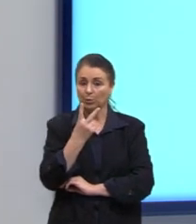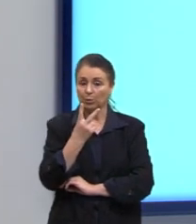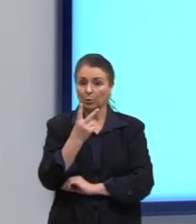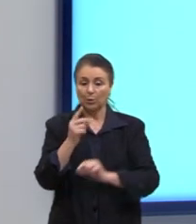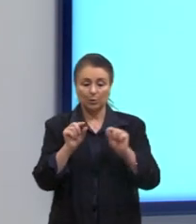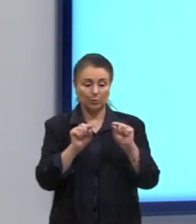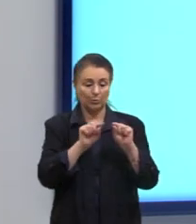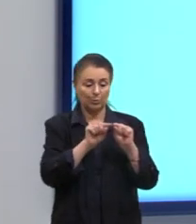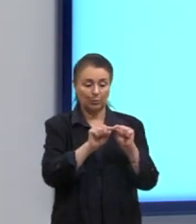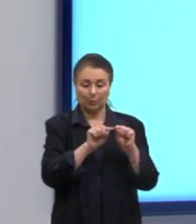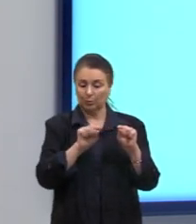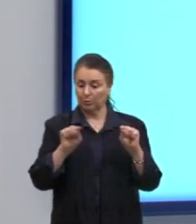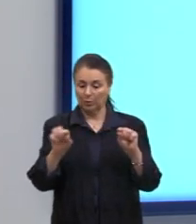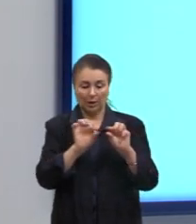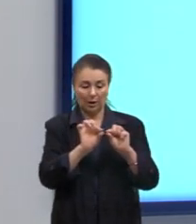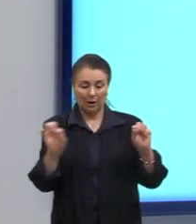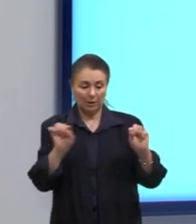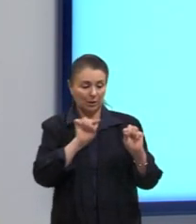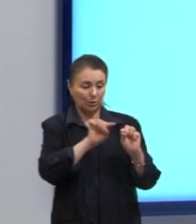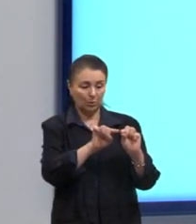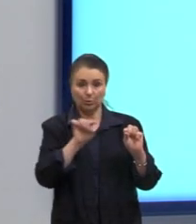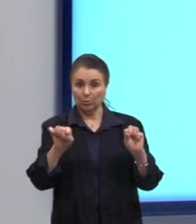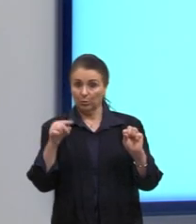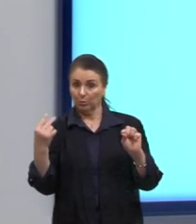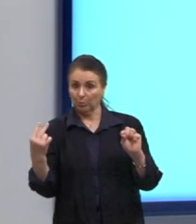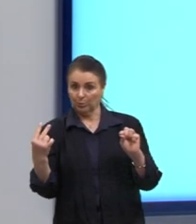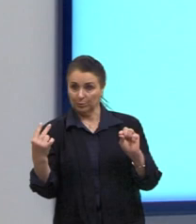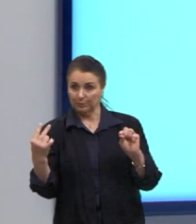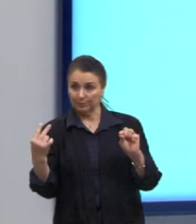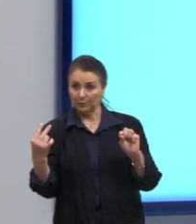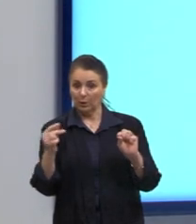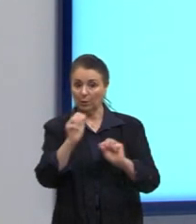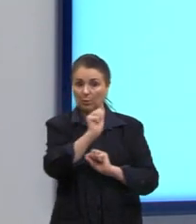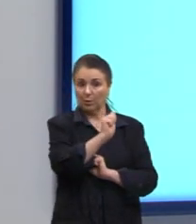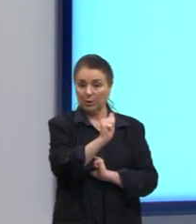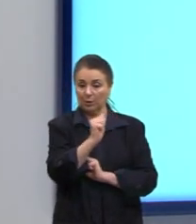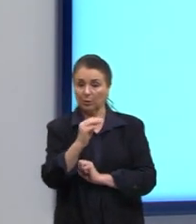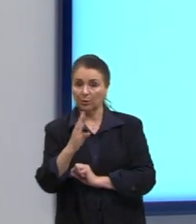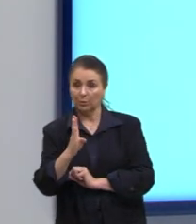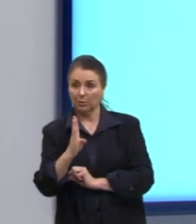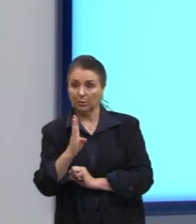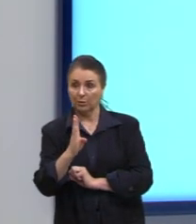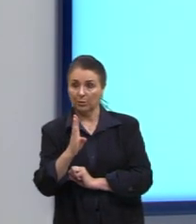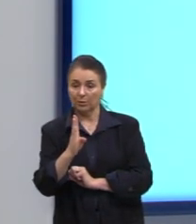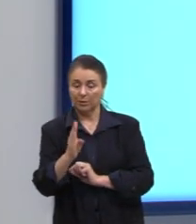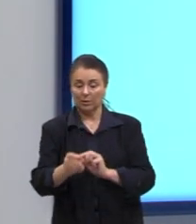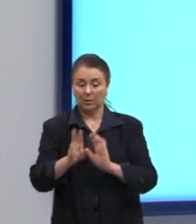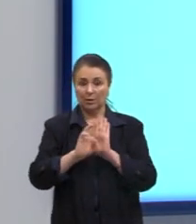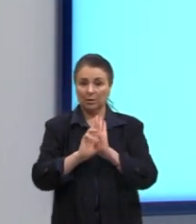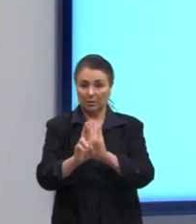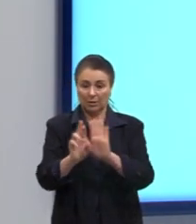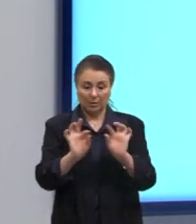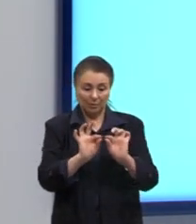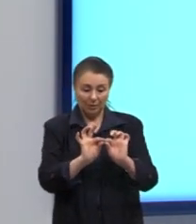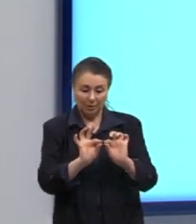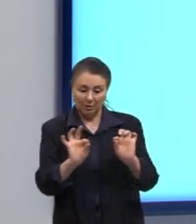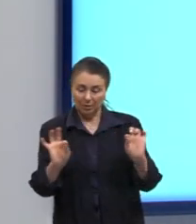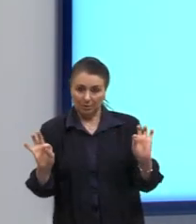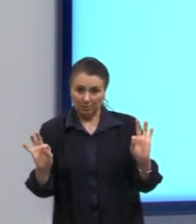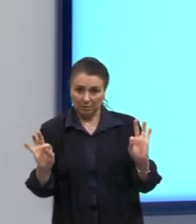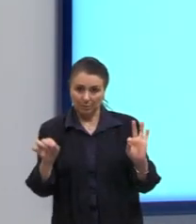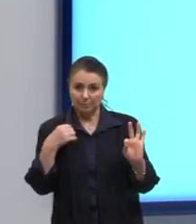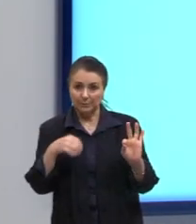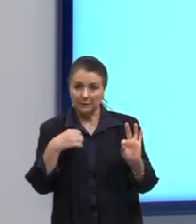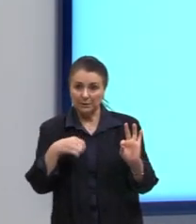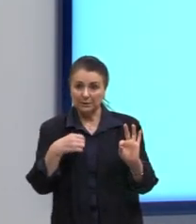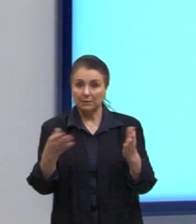da reta aí novamente né volta os pontinhos A e B que a gente representa na nossa reta e nós precisamos